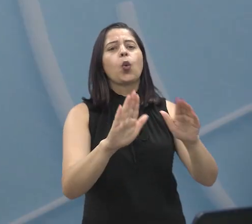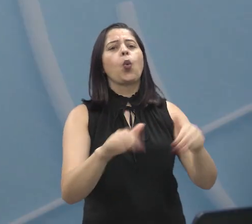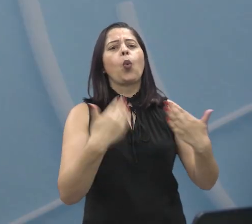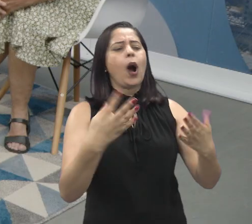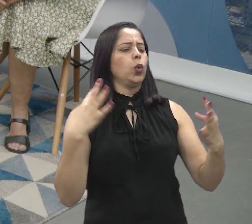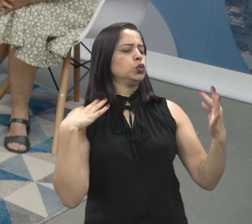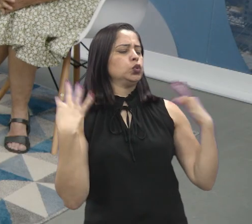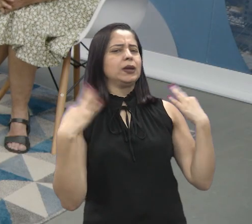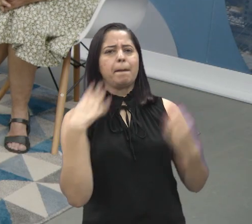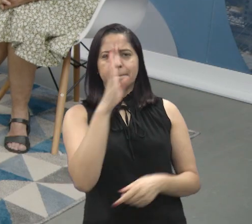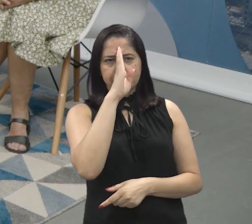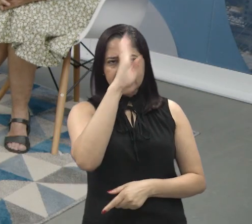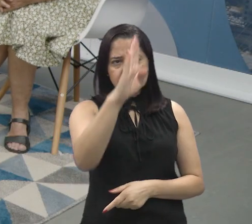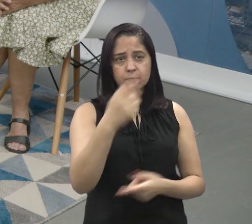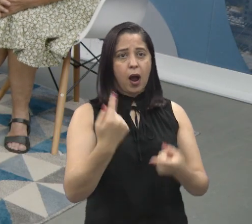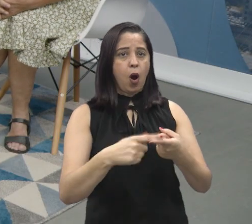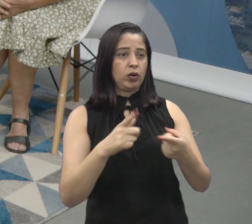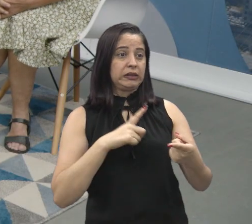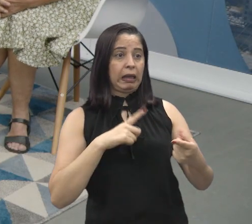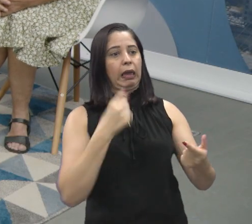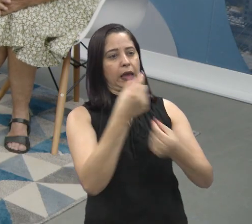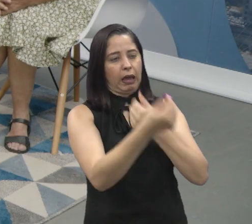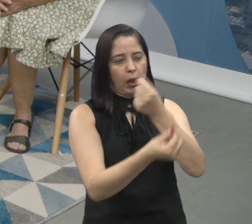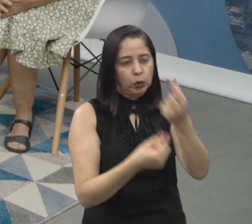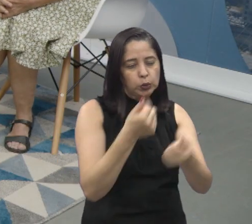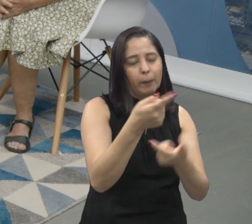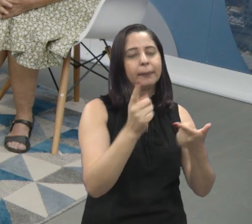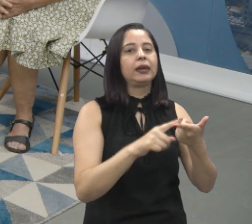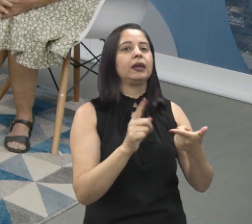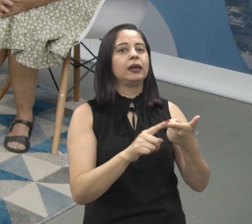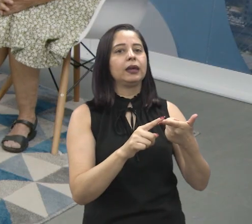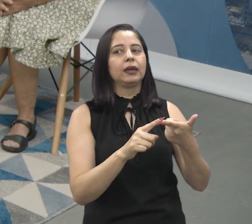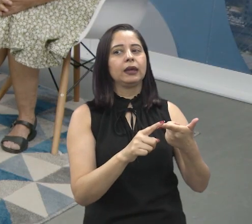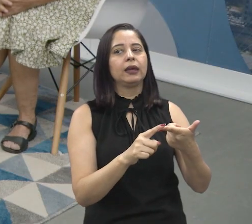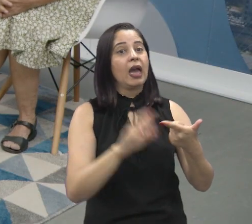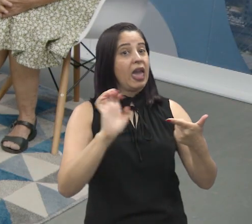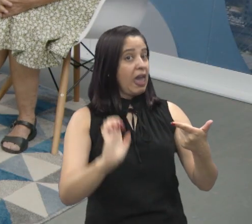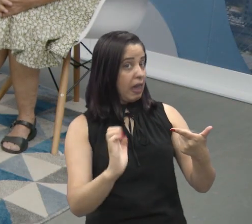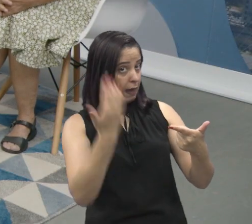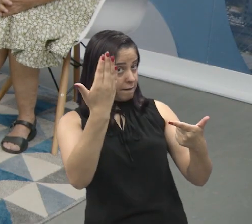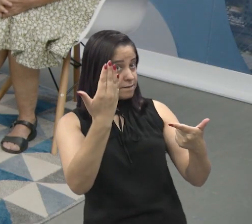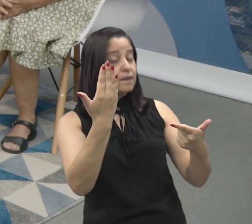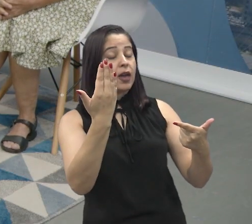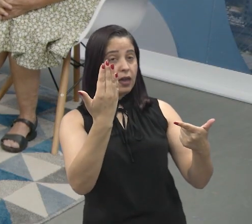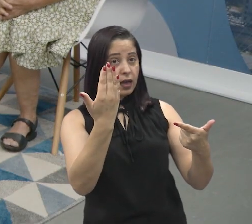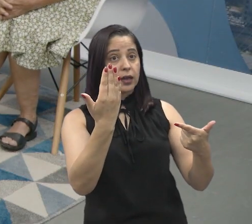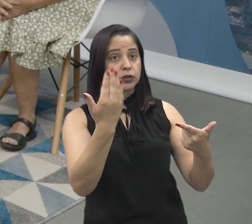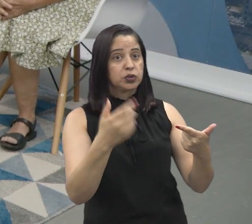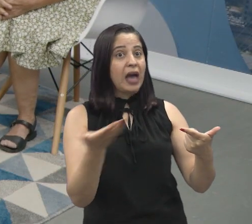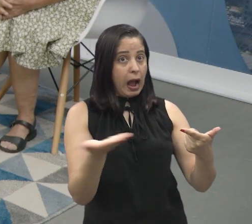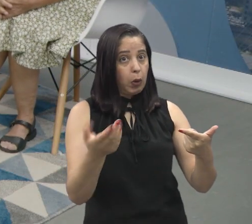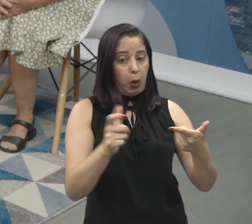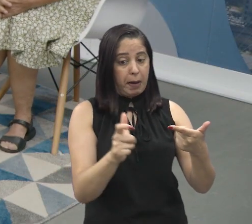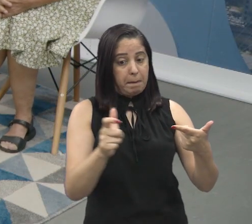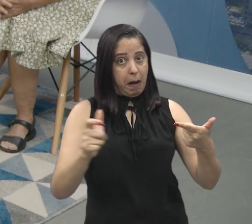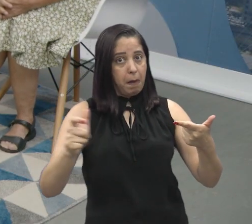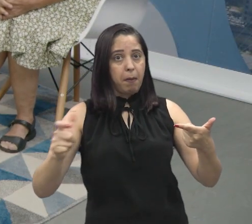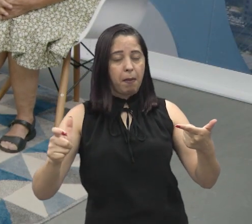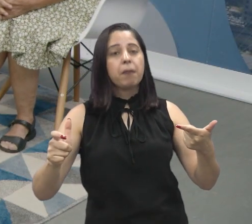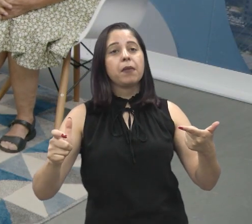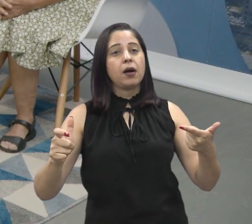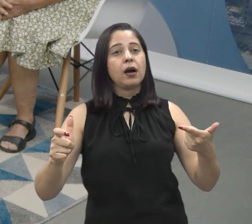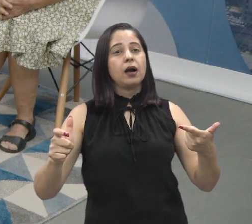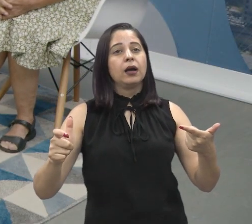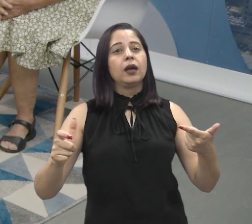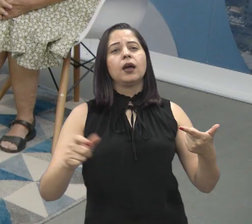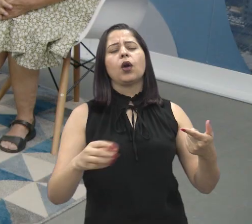né, Aline? E São José é bem plural nesse sentido também, né? Oferece diversos tipos de turismo.